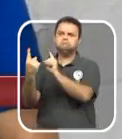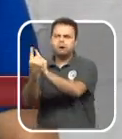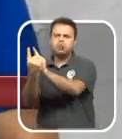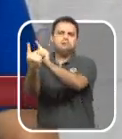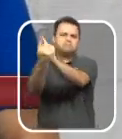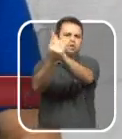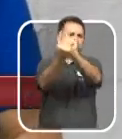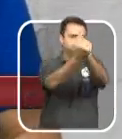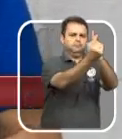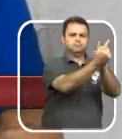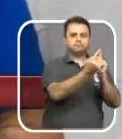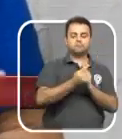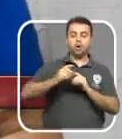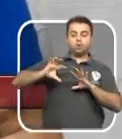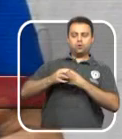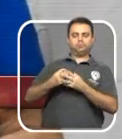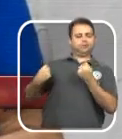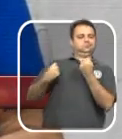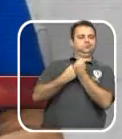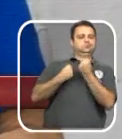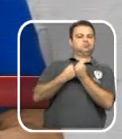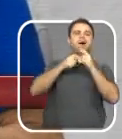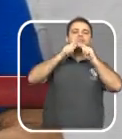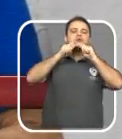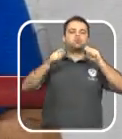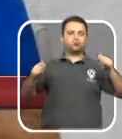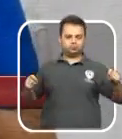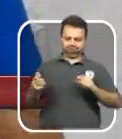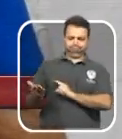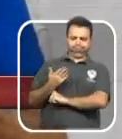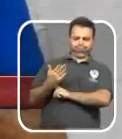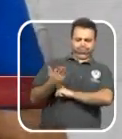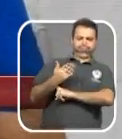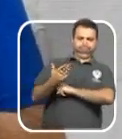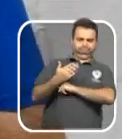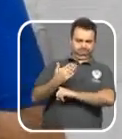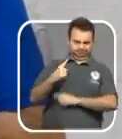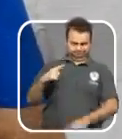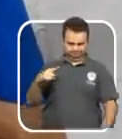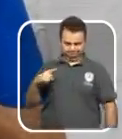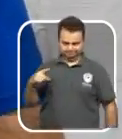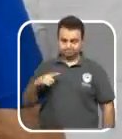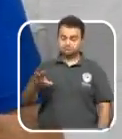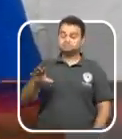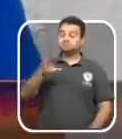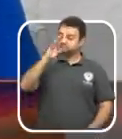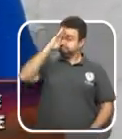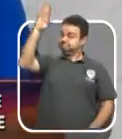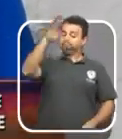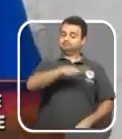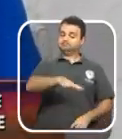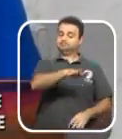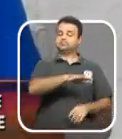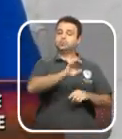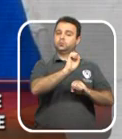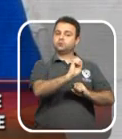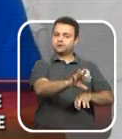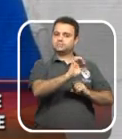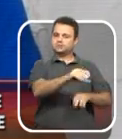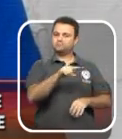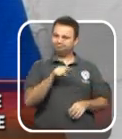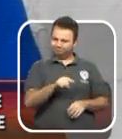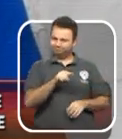vezes eu acho que eu estive um pouco ausente. Eu gosto muito de estar nos bairros, estar muito presente, né, nos setores que eu